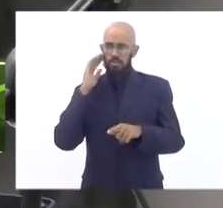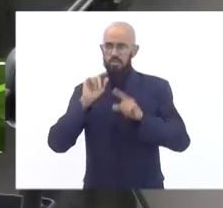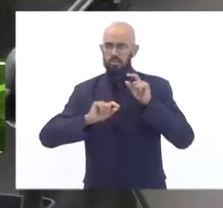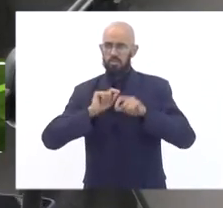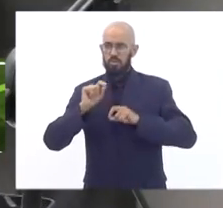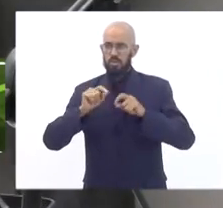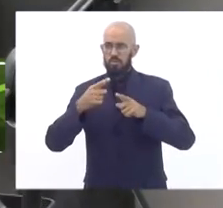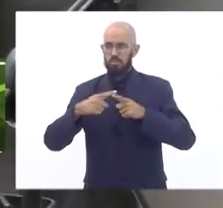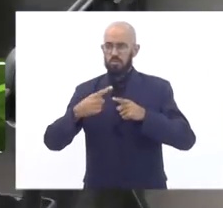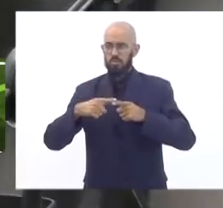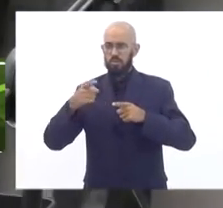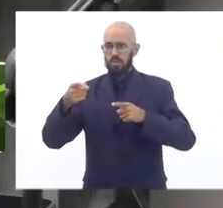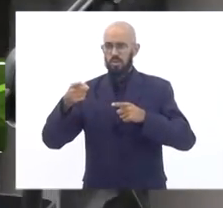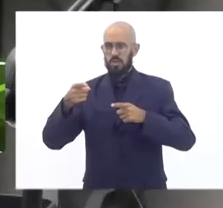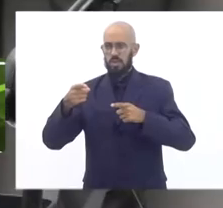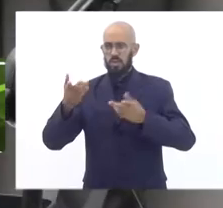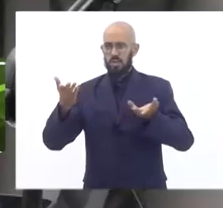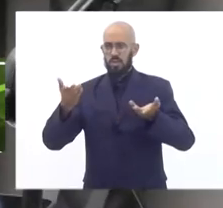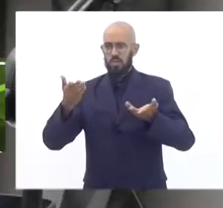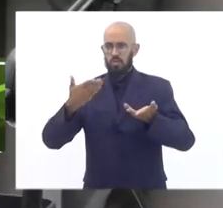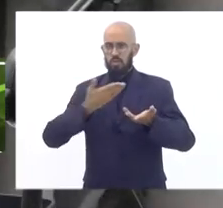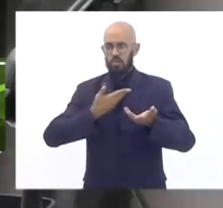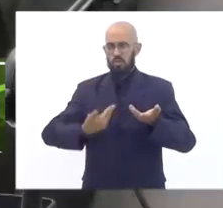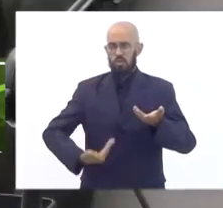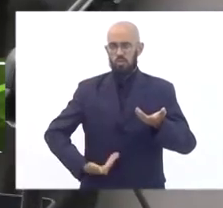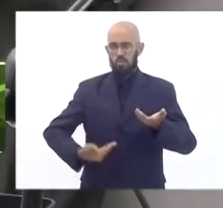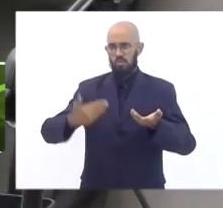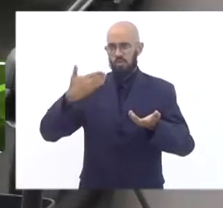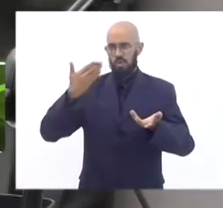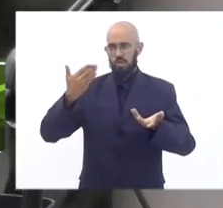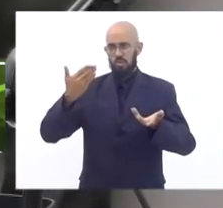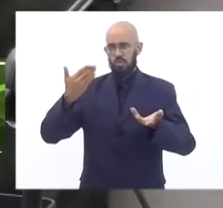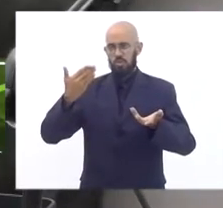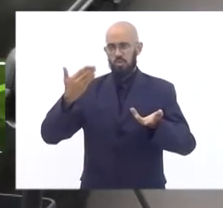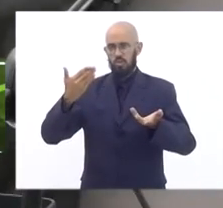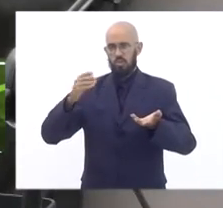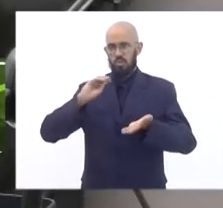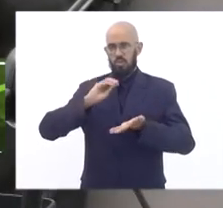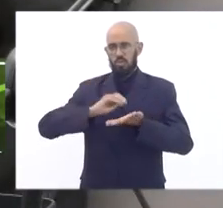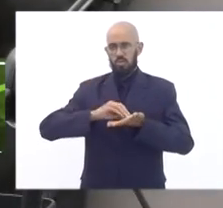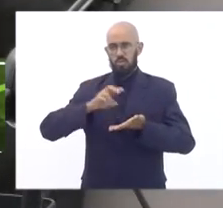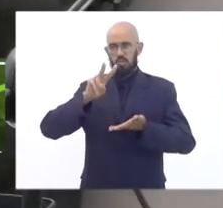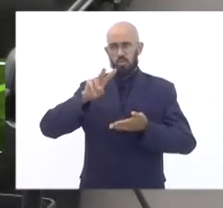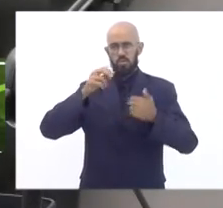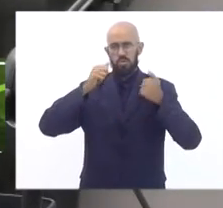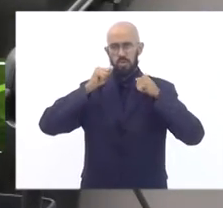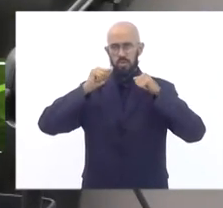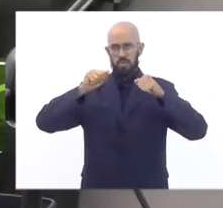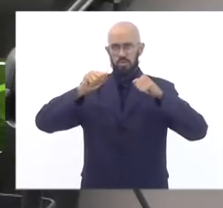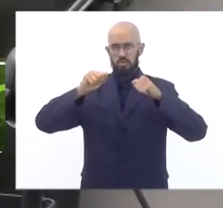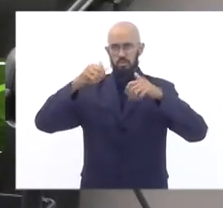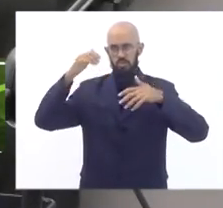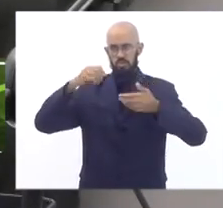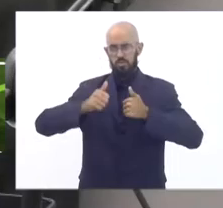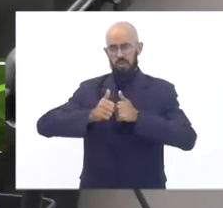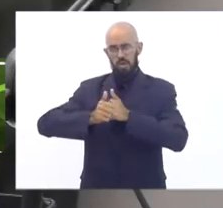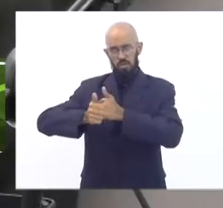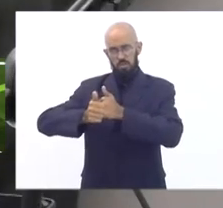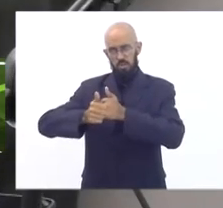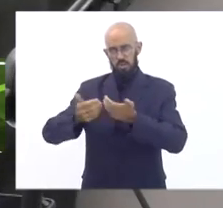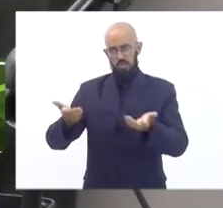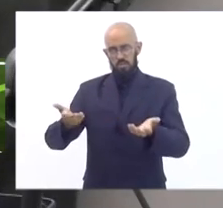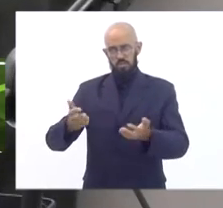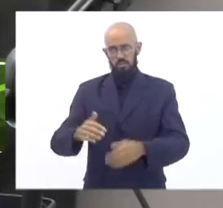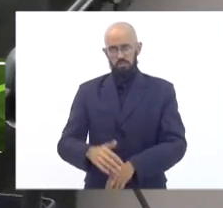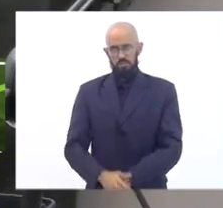por que o governador colocou dois assessores para acompanhar.